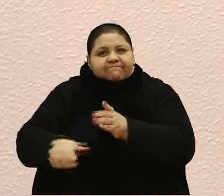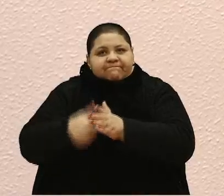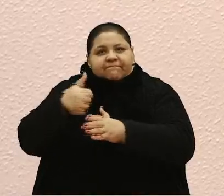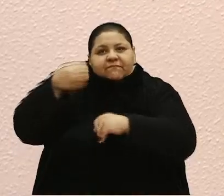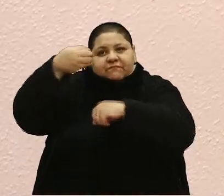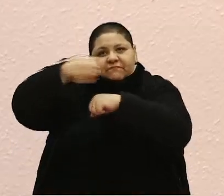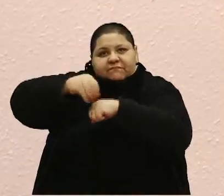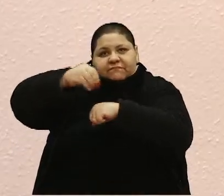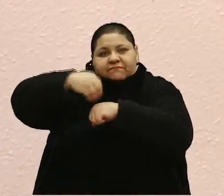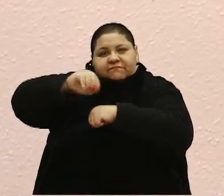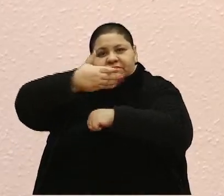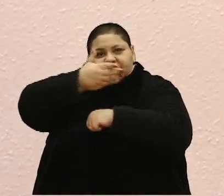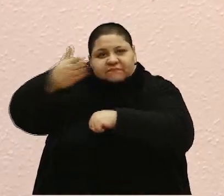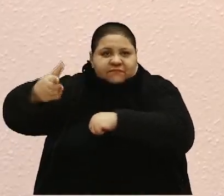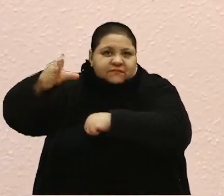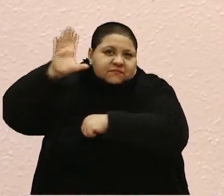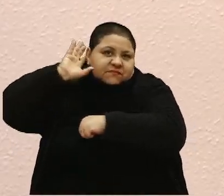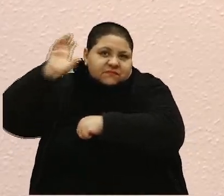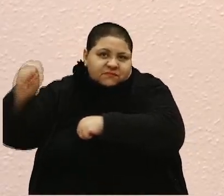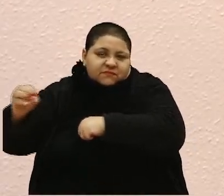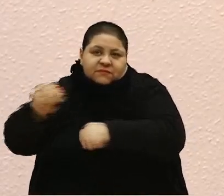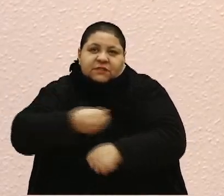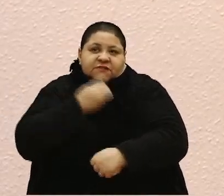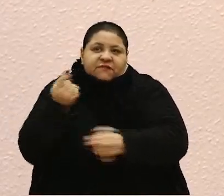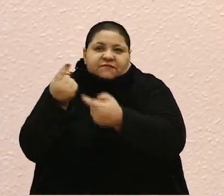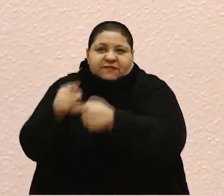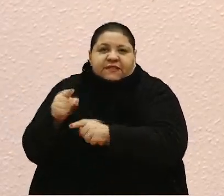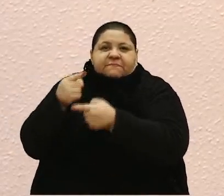Recomendo, colegas, que escutem A Vida é Desafio, dos